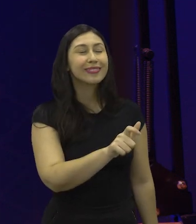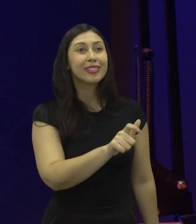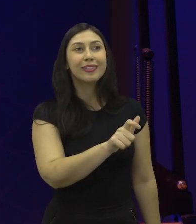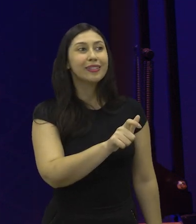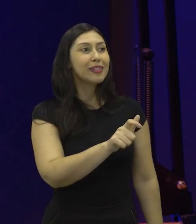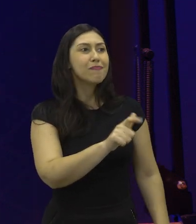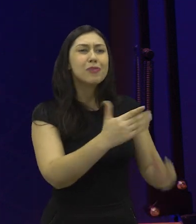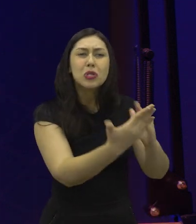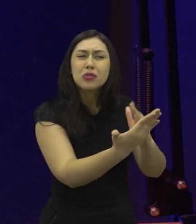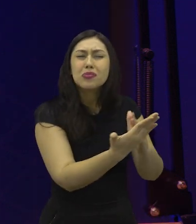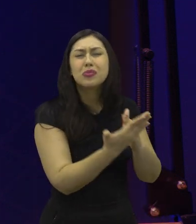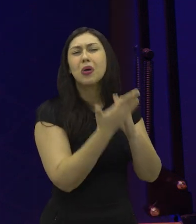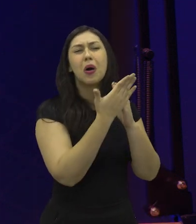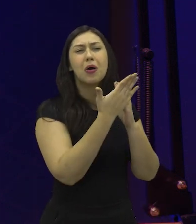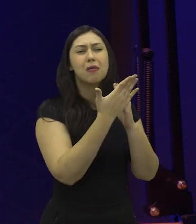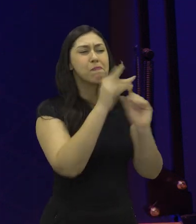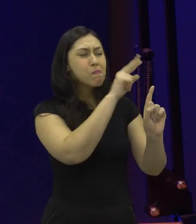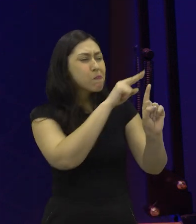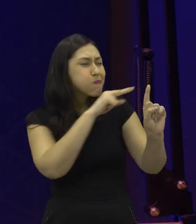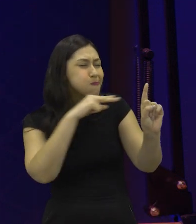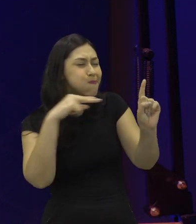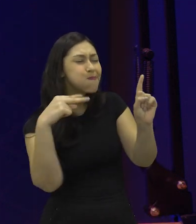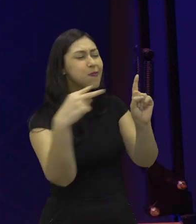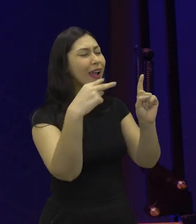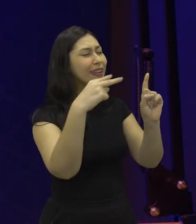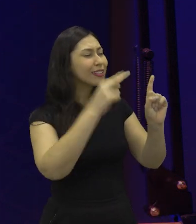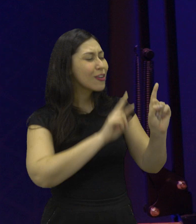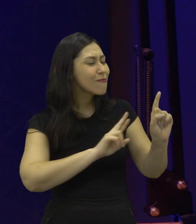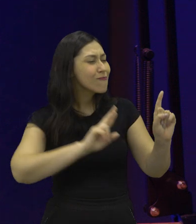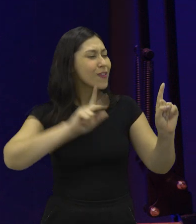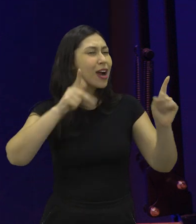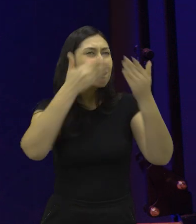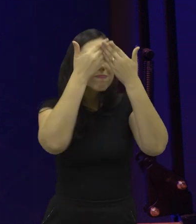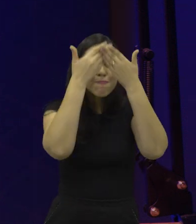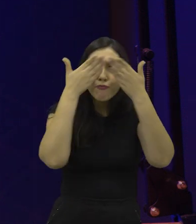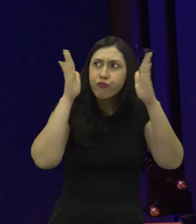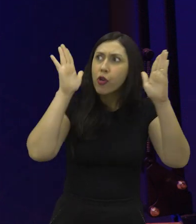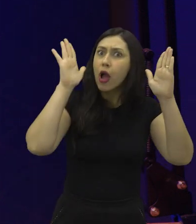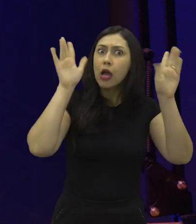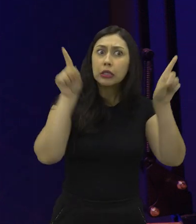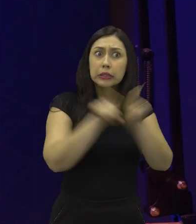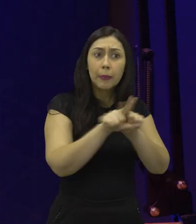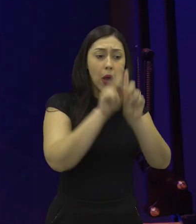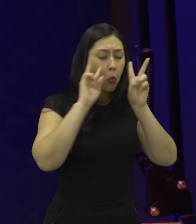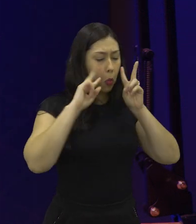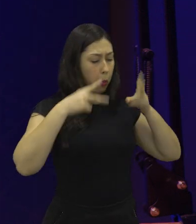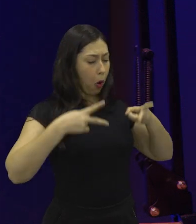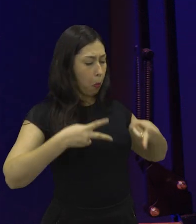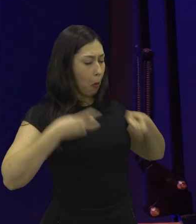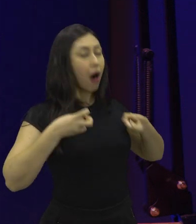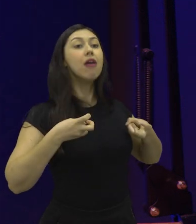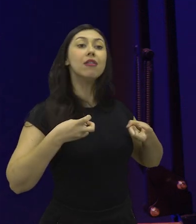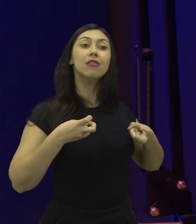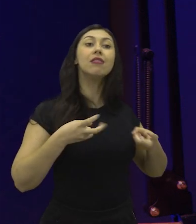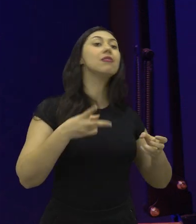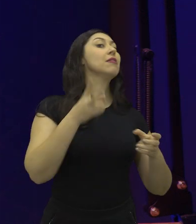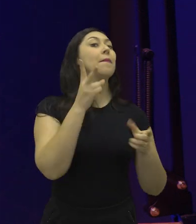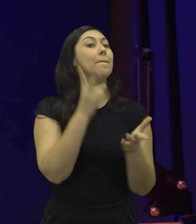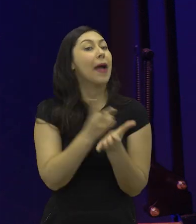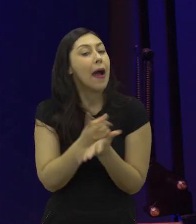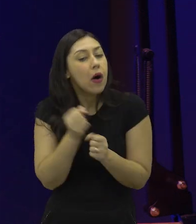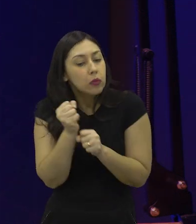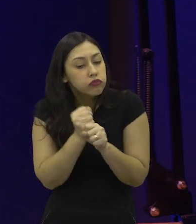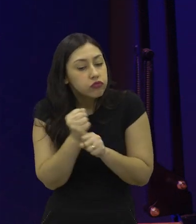Nossa, ela mudou muito, assim, a minha visão de mundo e sobre o que eu queria fazer e o que eu queria ser. Então, mesmo tendo se